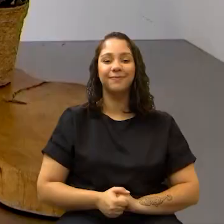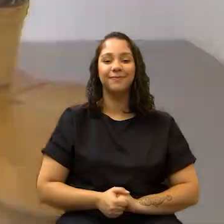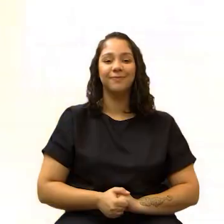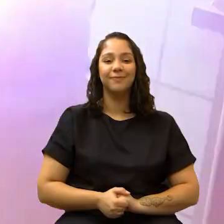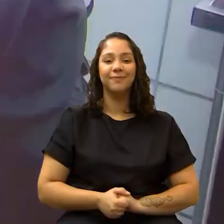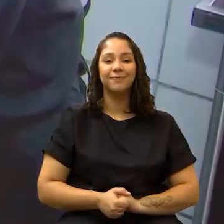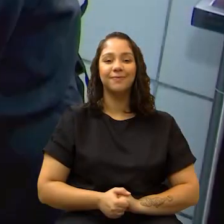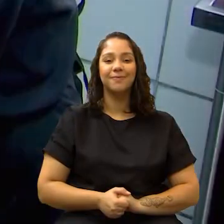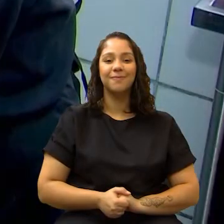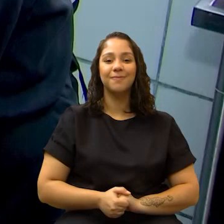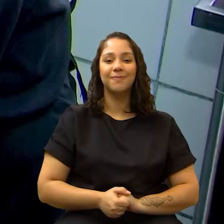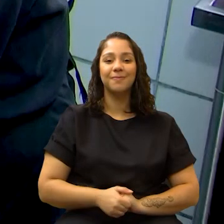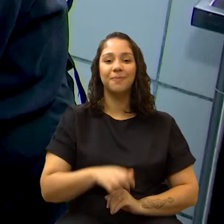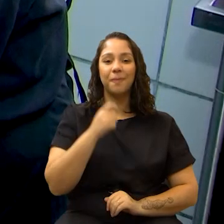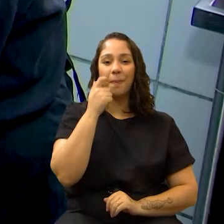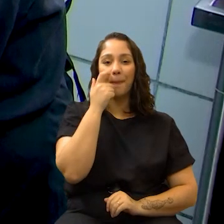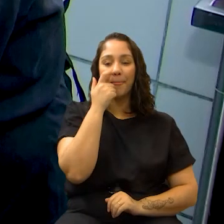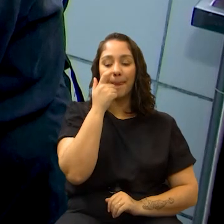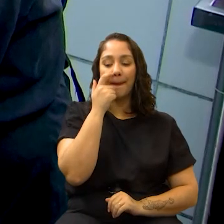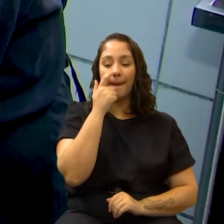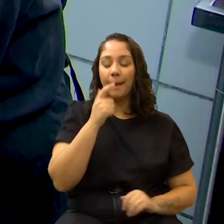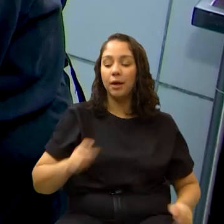mais.